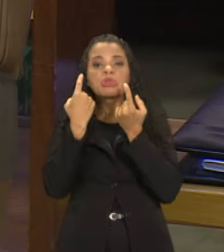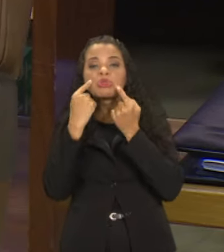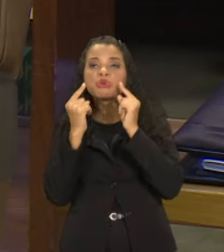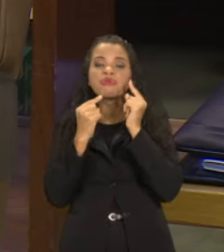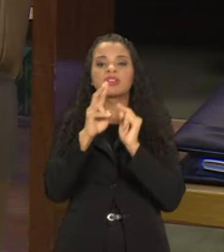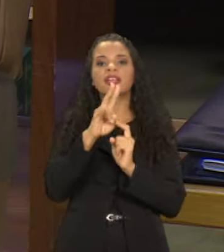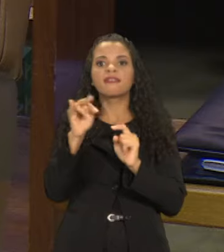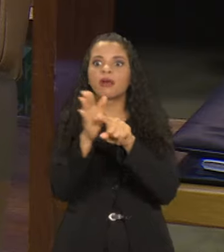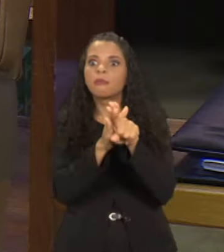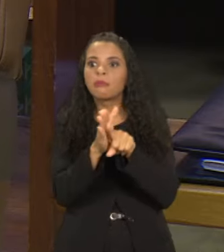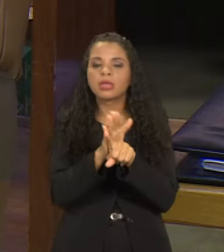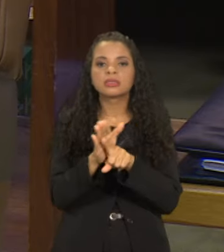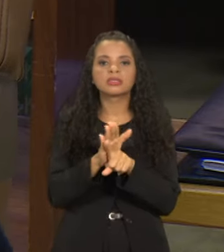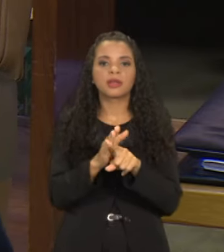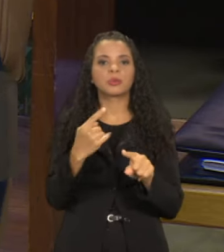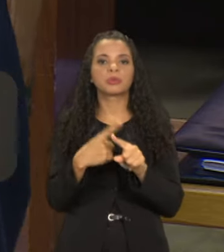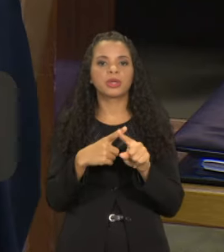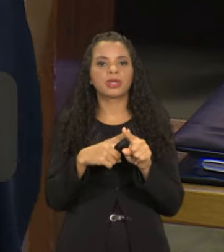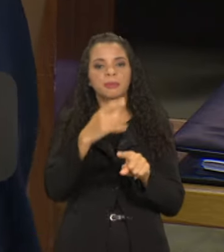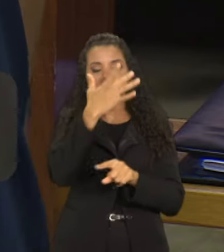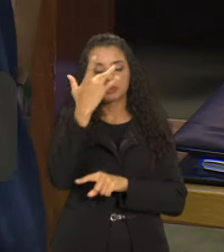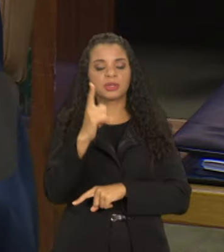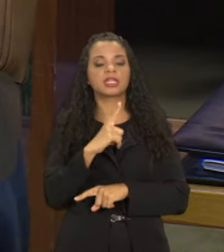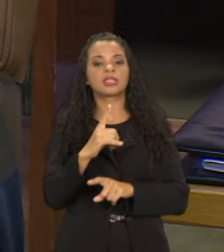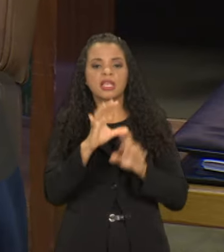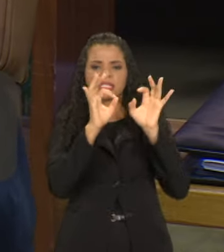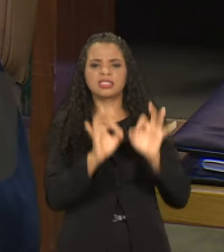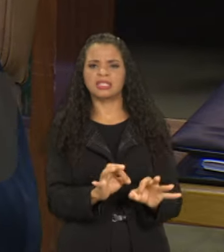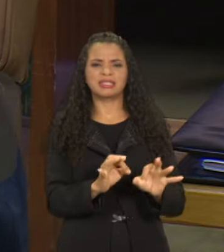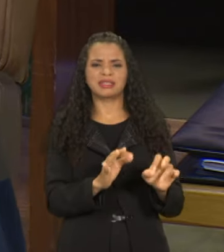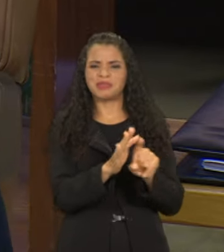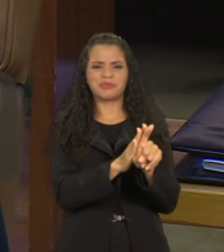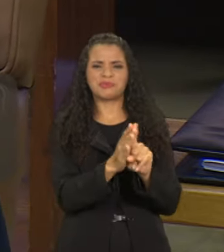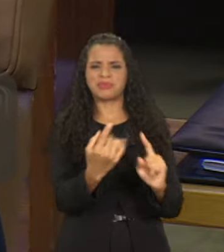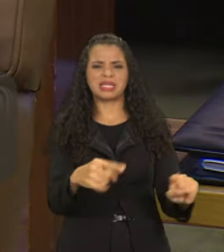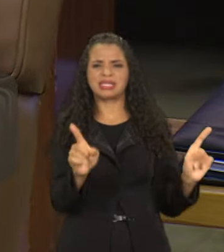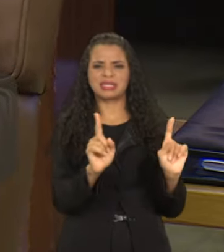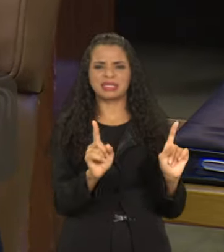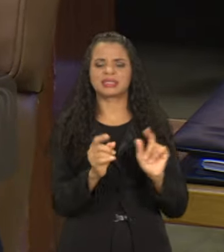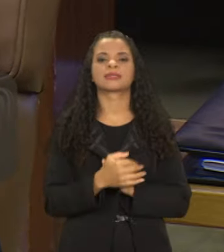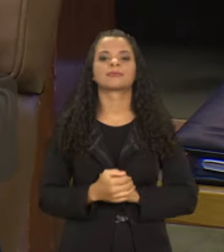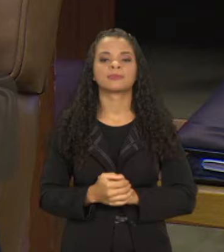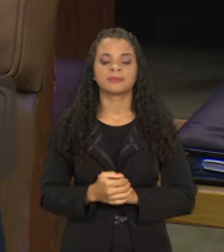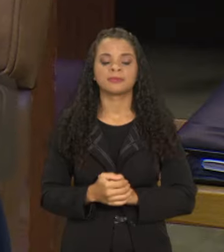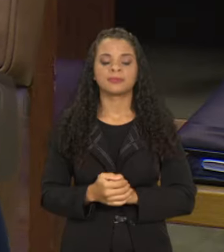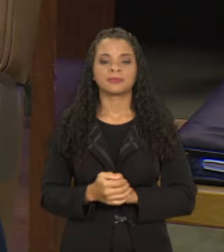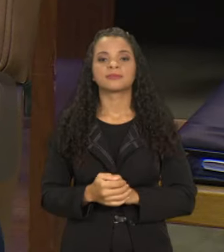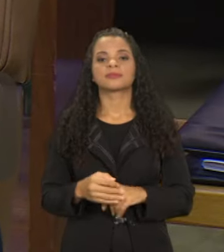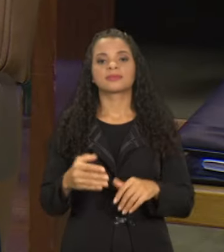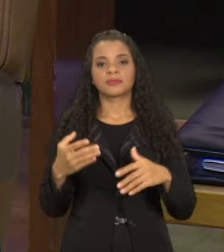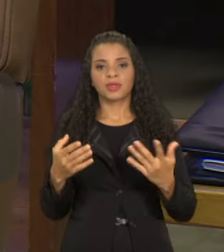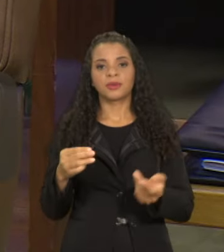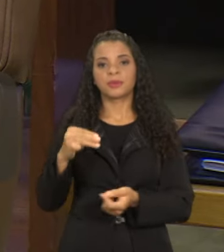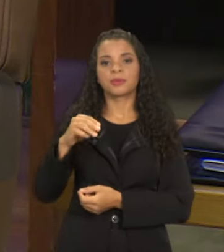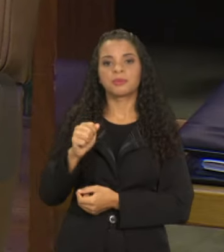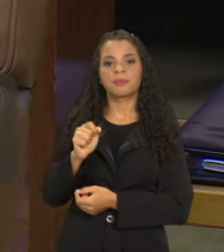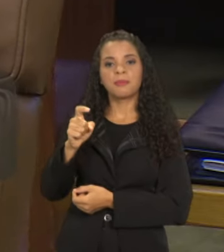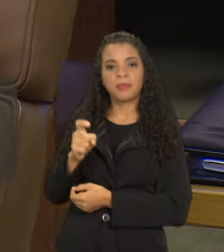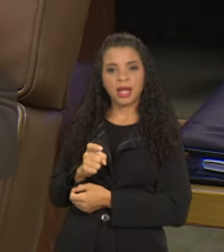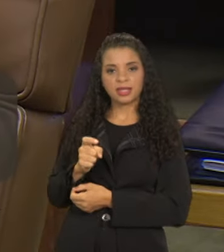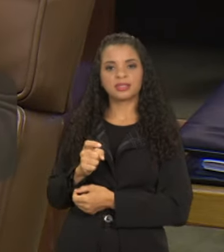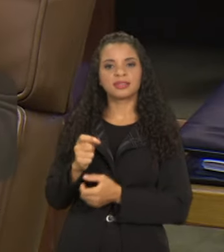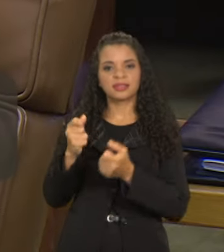tem direta correlação, sim, um com o outro. Então, ele explica, Max Fischer, nessa obra fenomenal, A Máquina